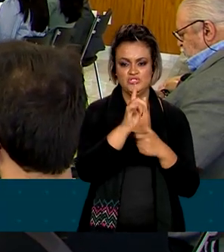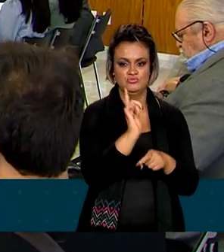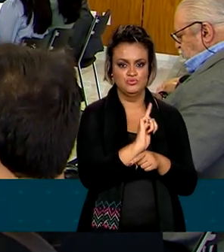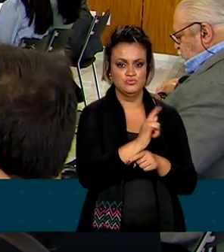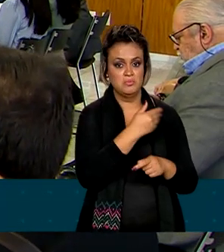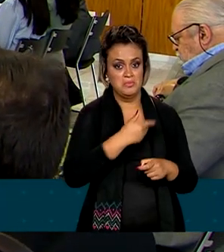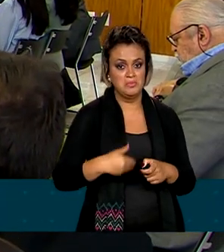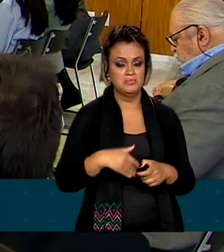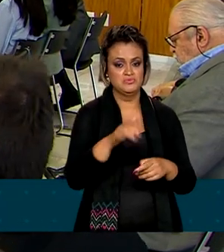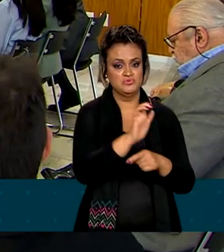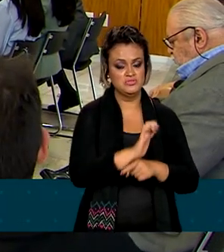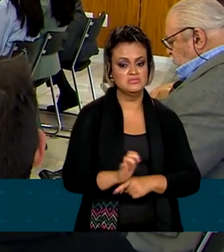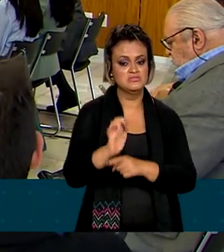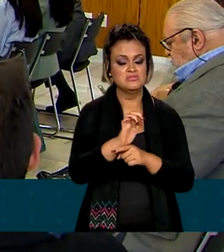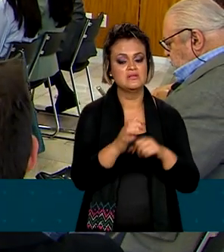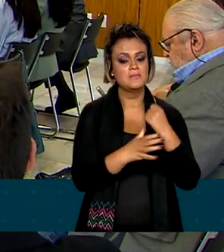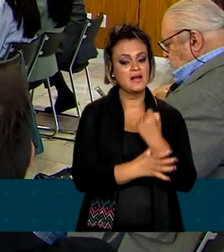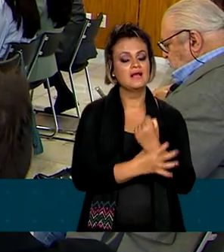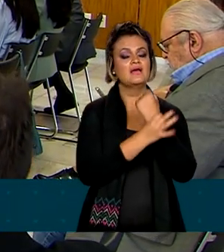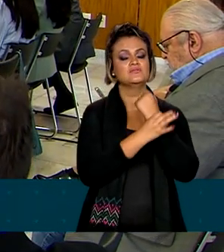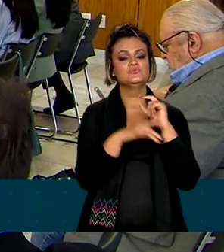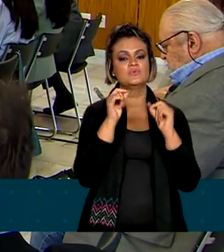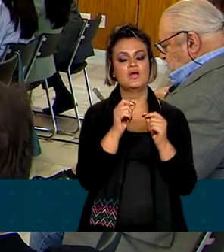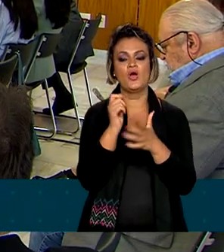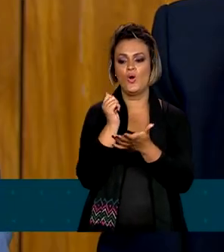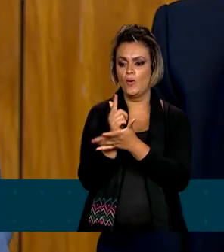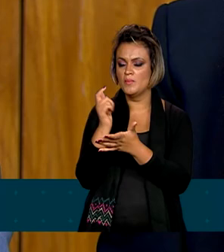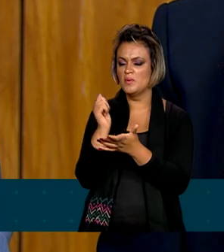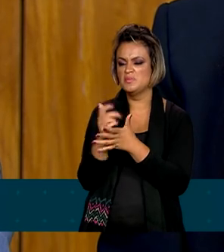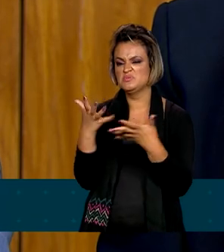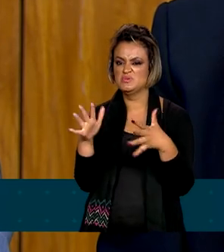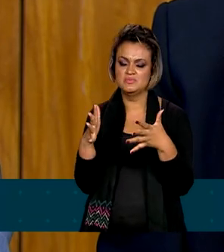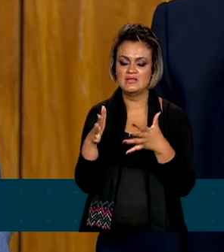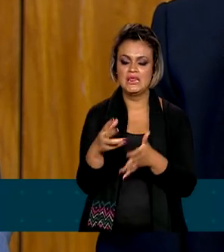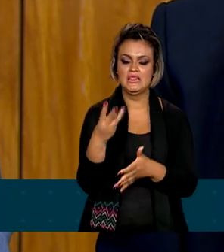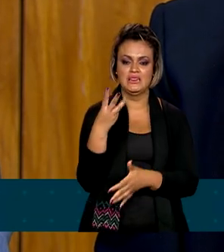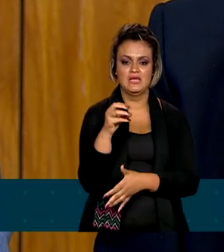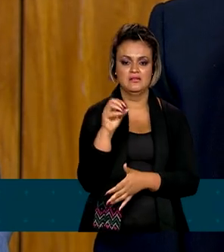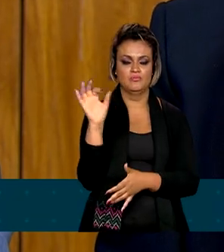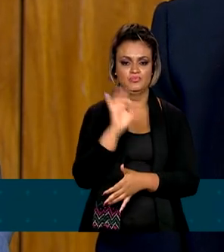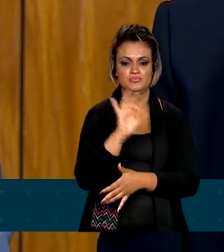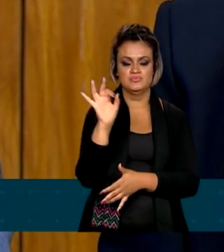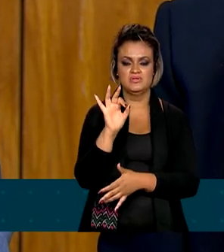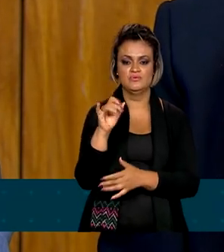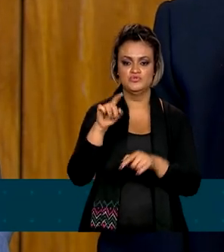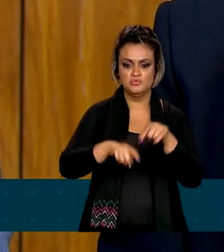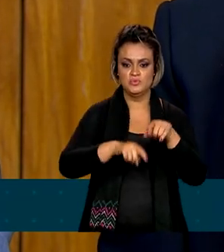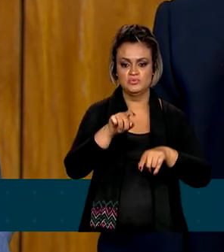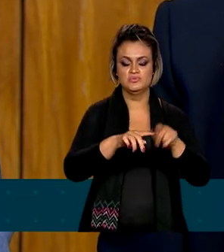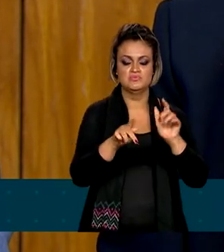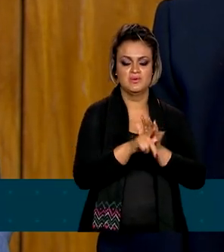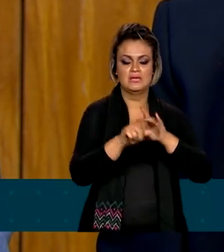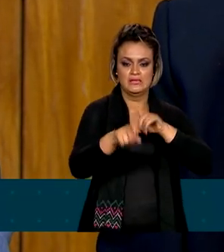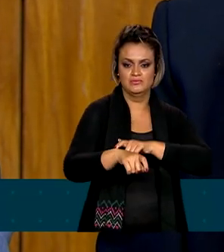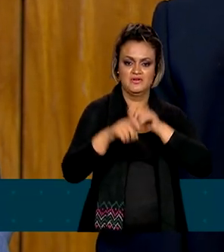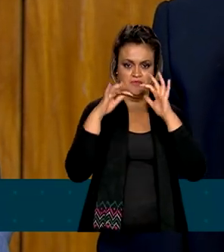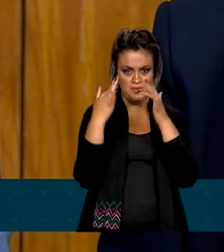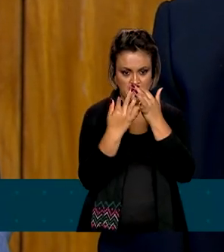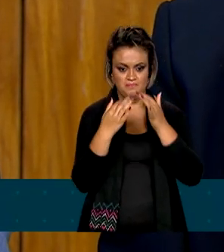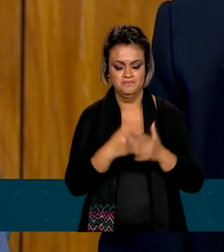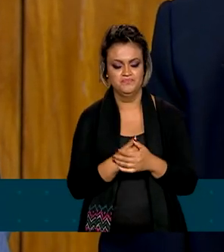locais para garantir a aquisição de, no mínimo, 30% de produtos da agricultura